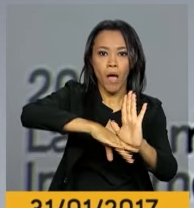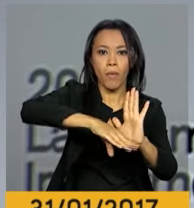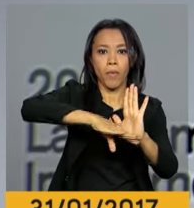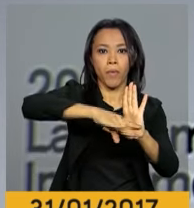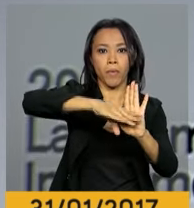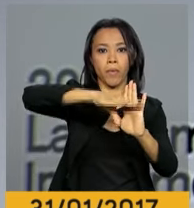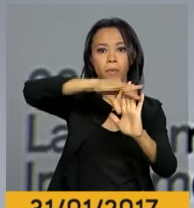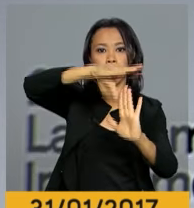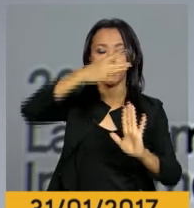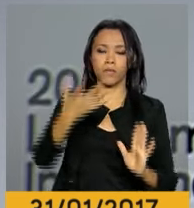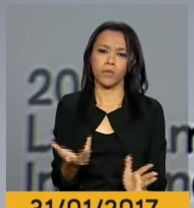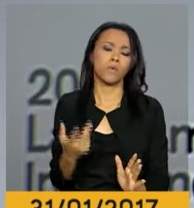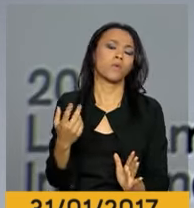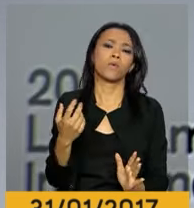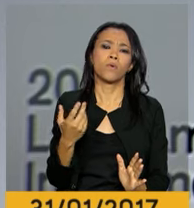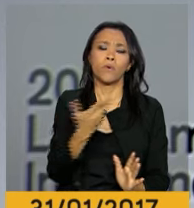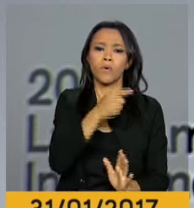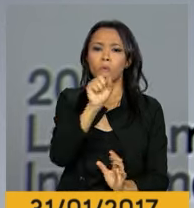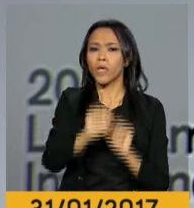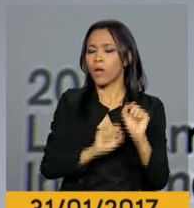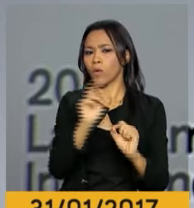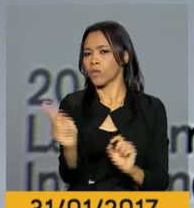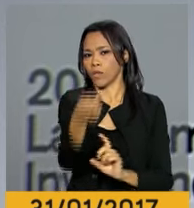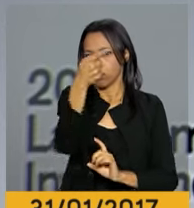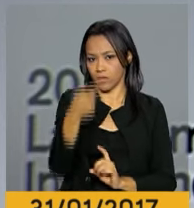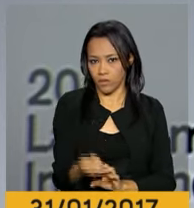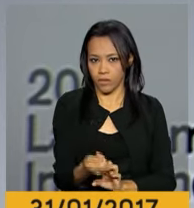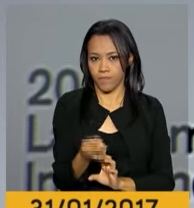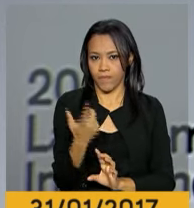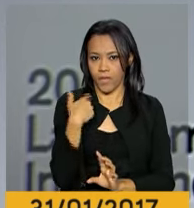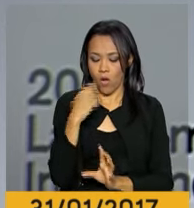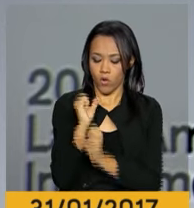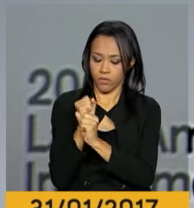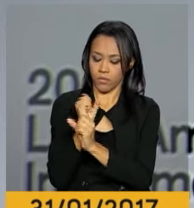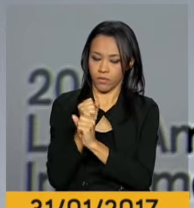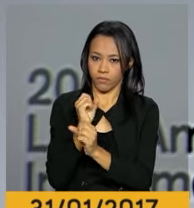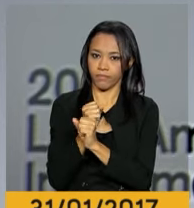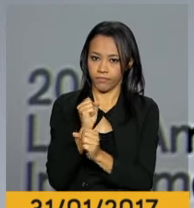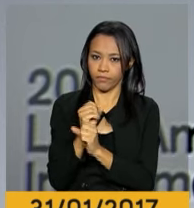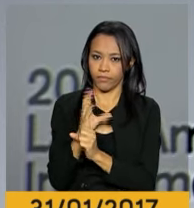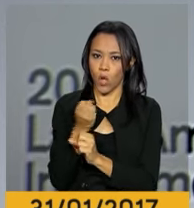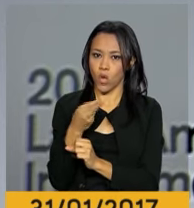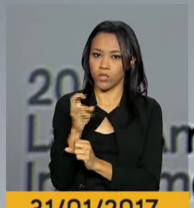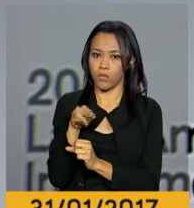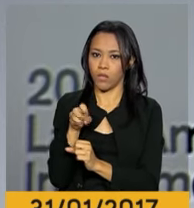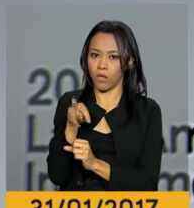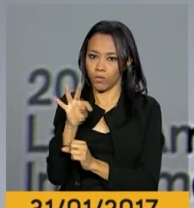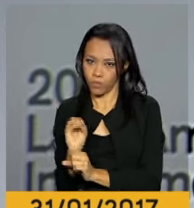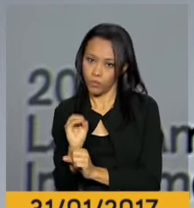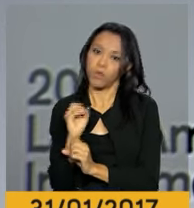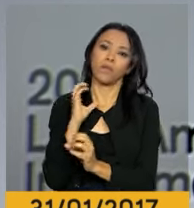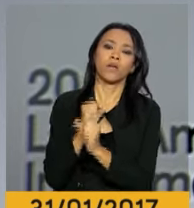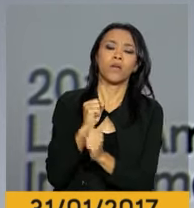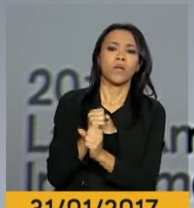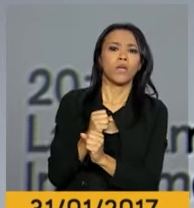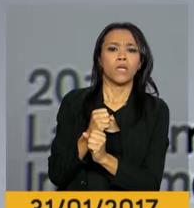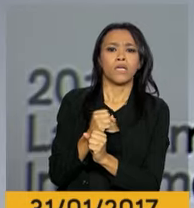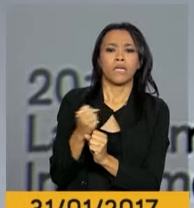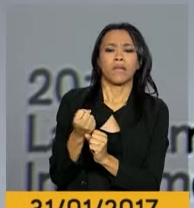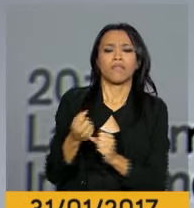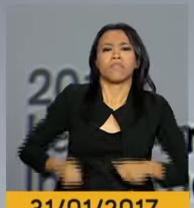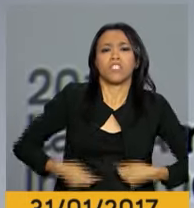suscetibilidades agregavam ao orçamento todas e quaisquer despesas que